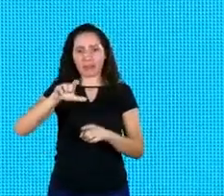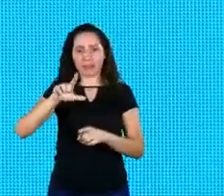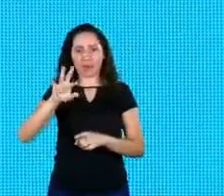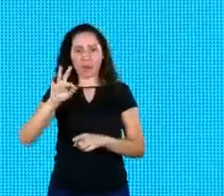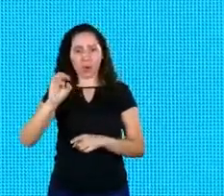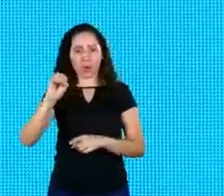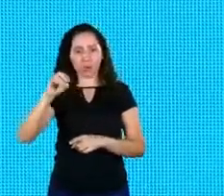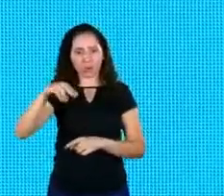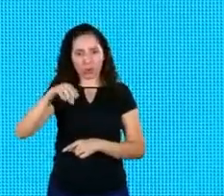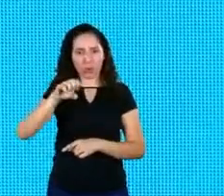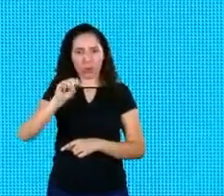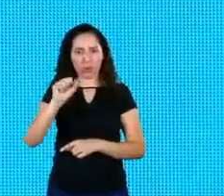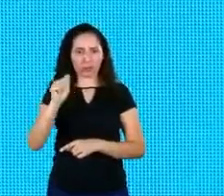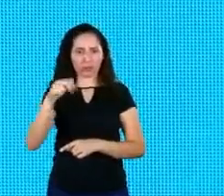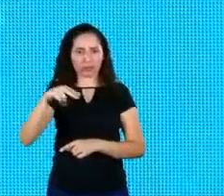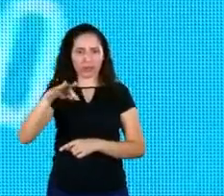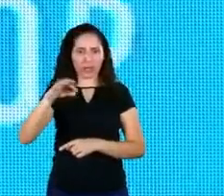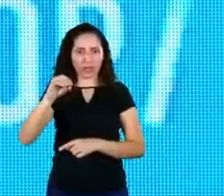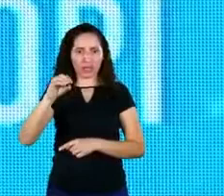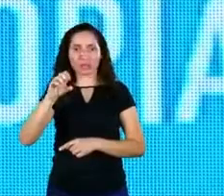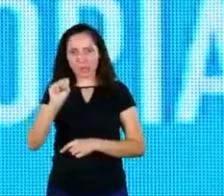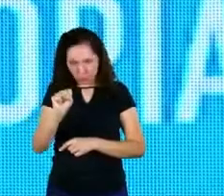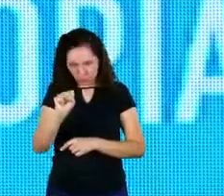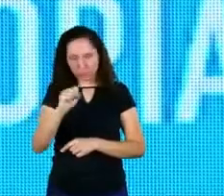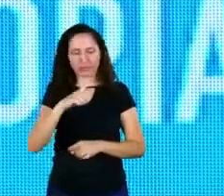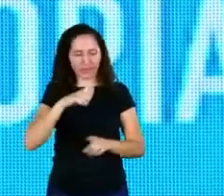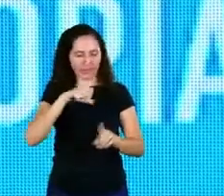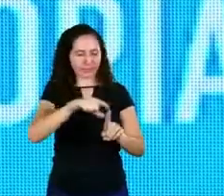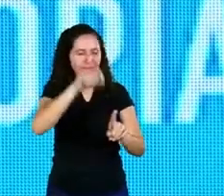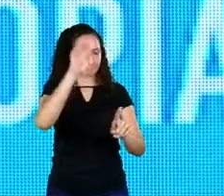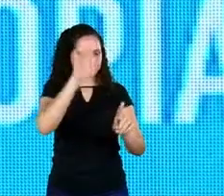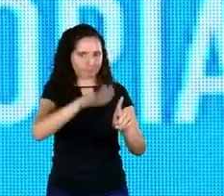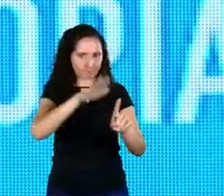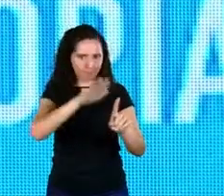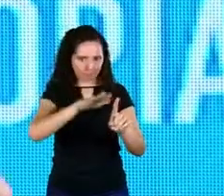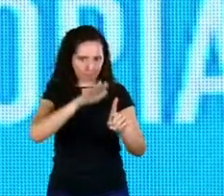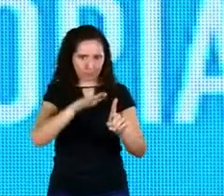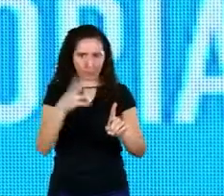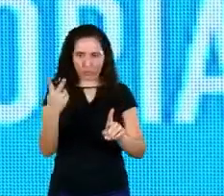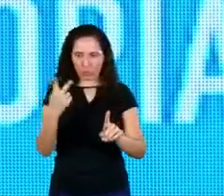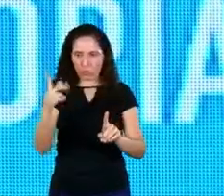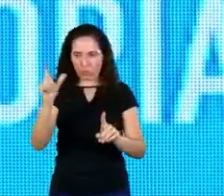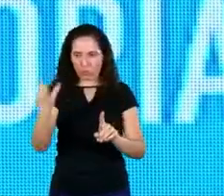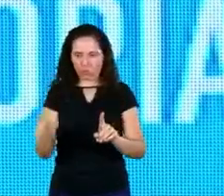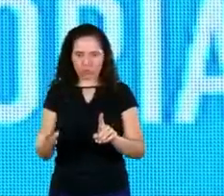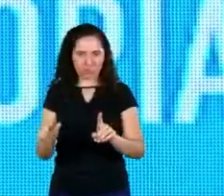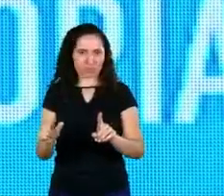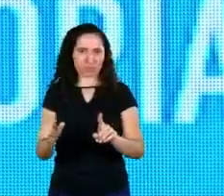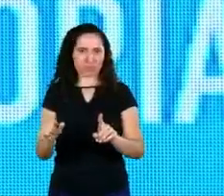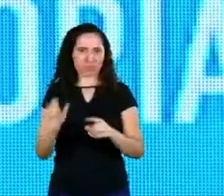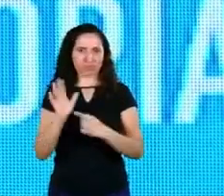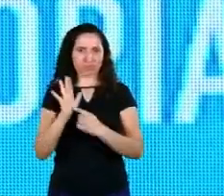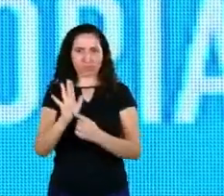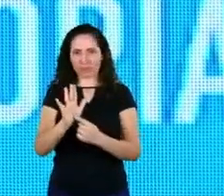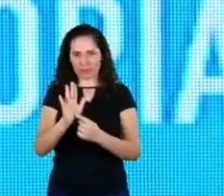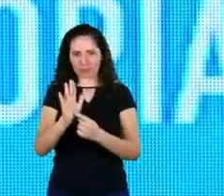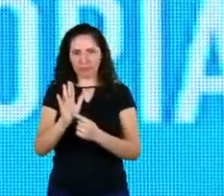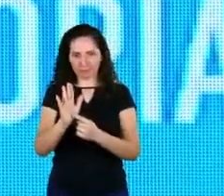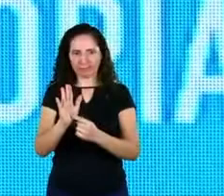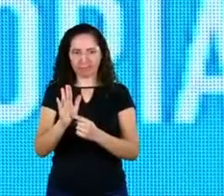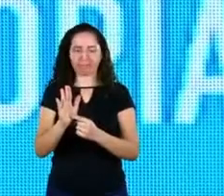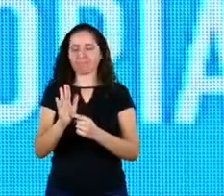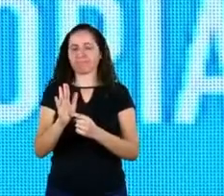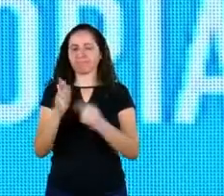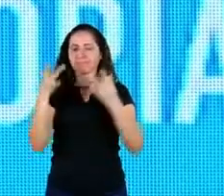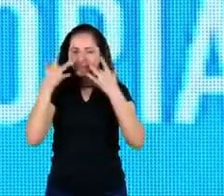dia de hoje. Né? Renan Inquérito vem fazer aqui uma apresentação, a primeira parte artística e depois um